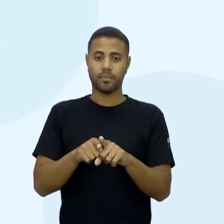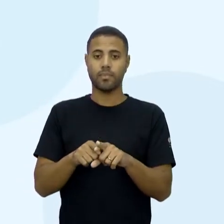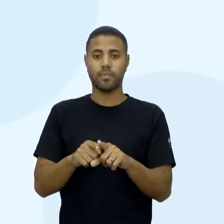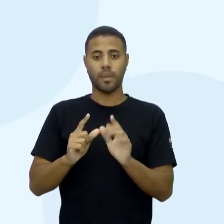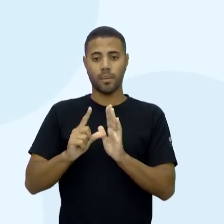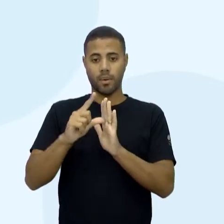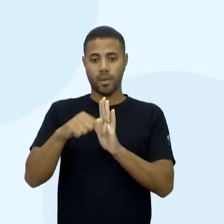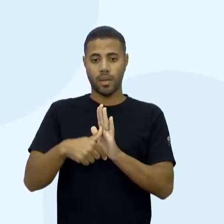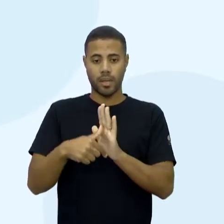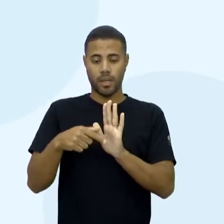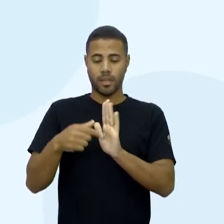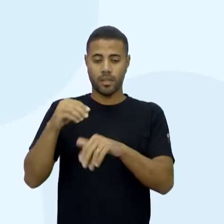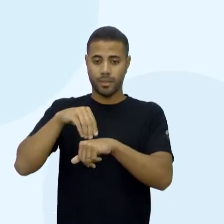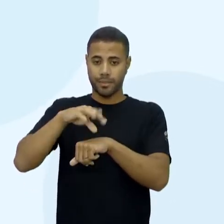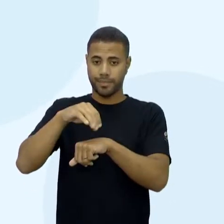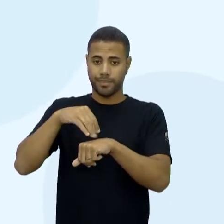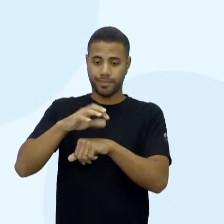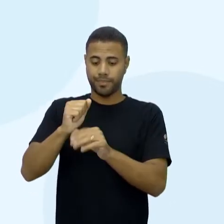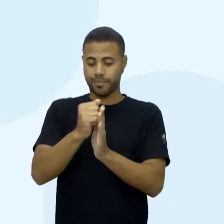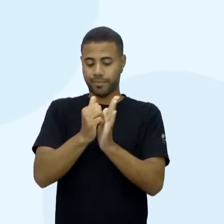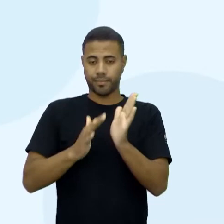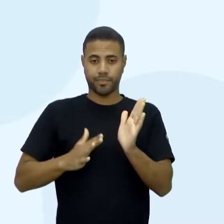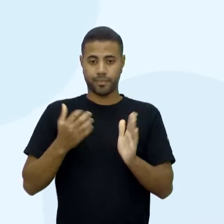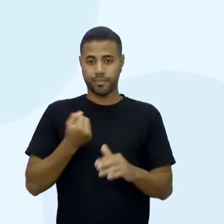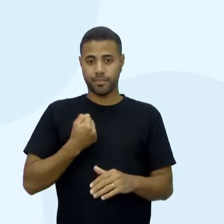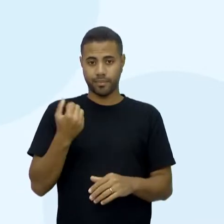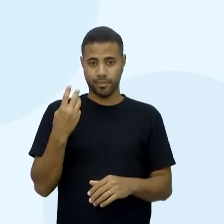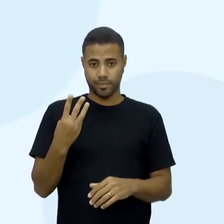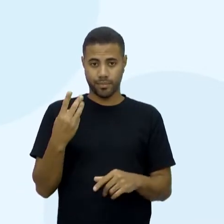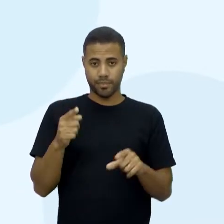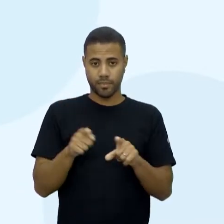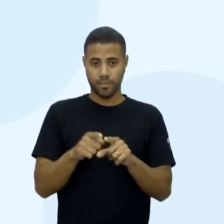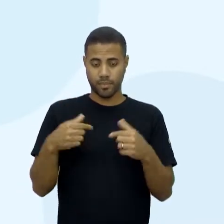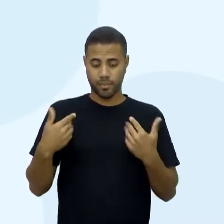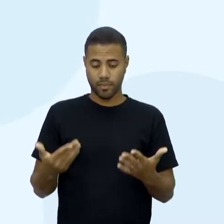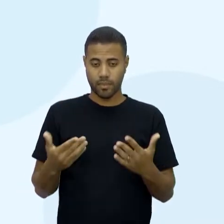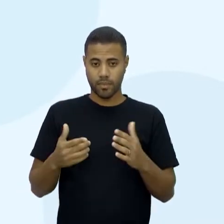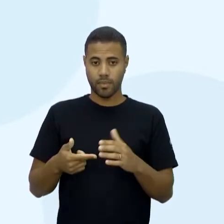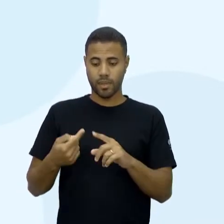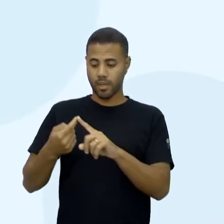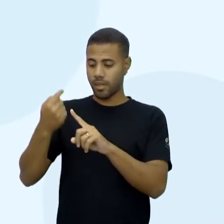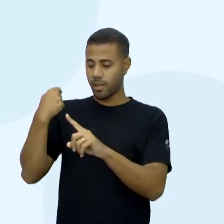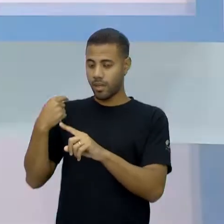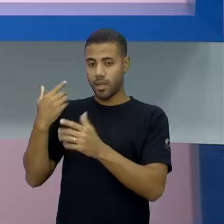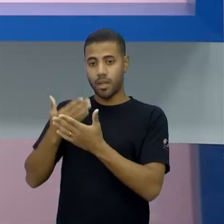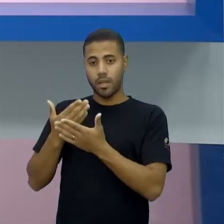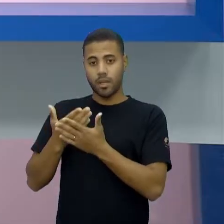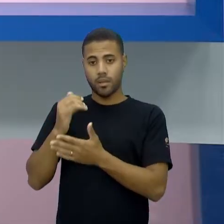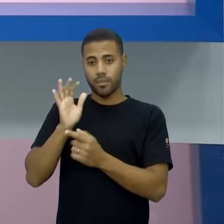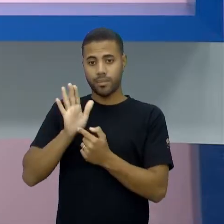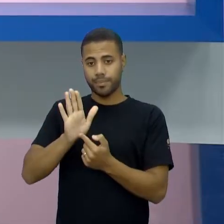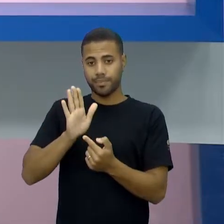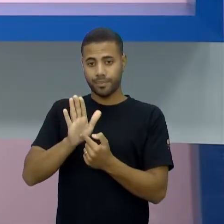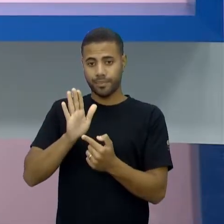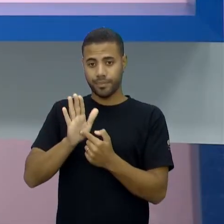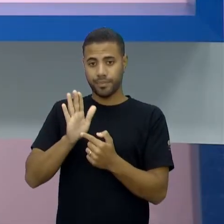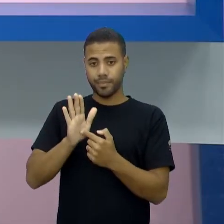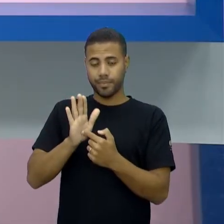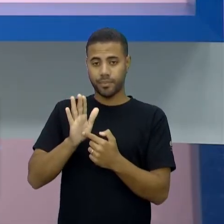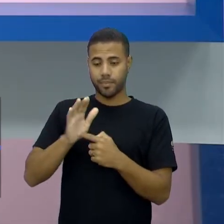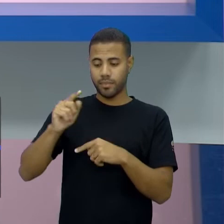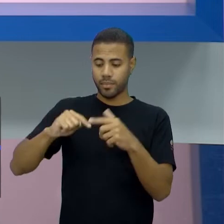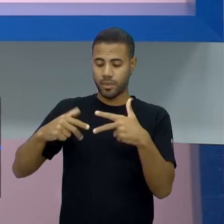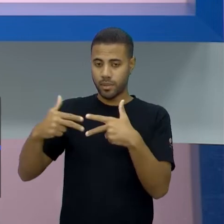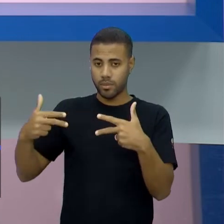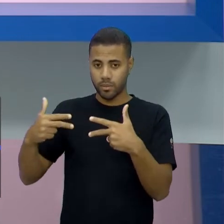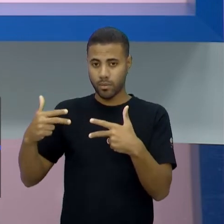vamos ler as orientações da atividade 3. Então, nós falamos nas aulas anteriores, né, a respeito de patrimônio